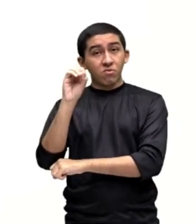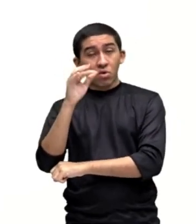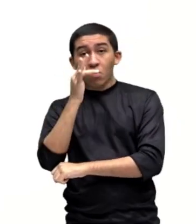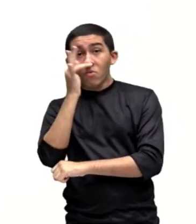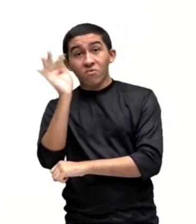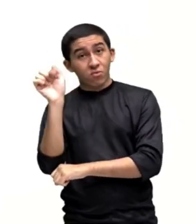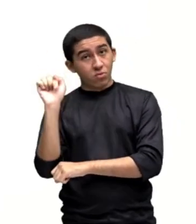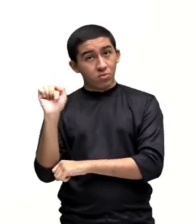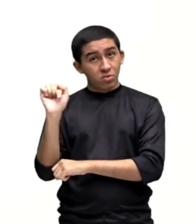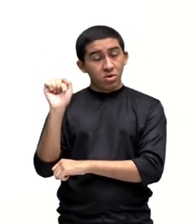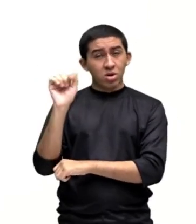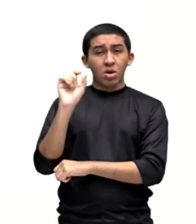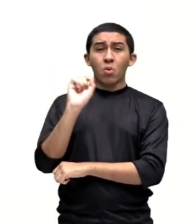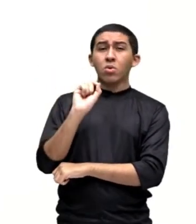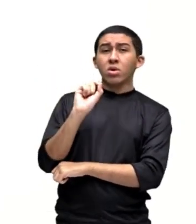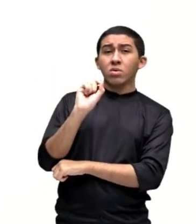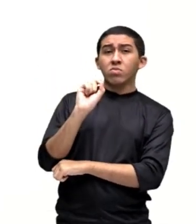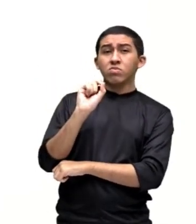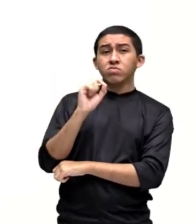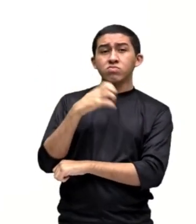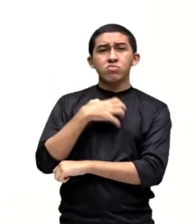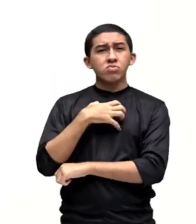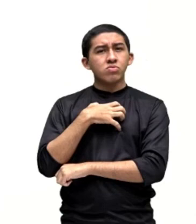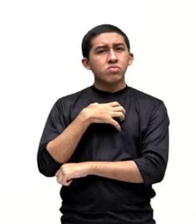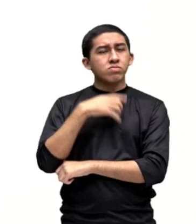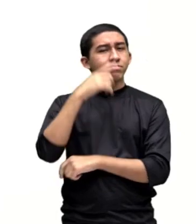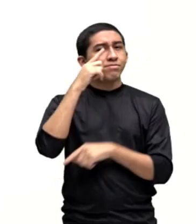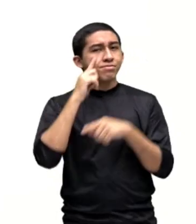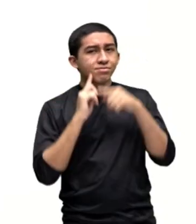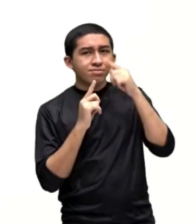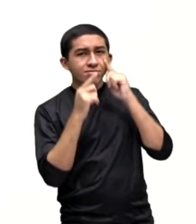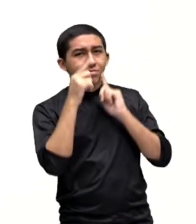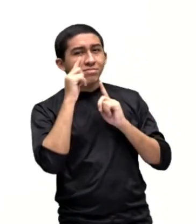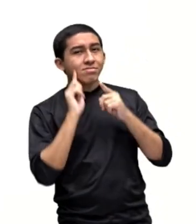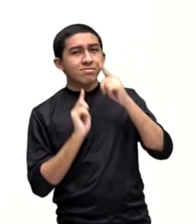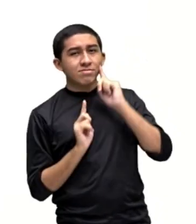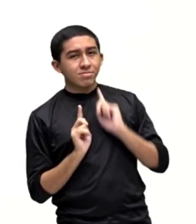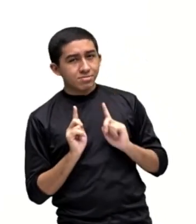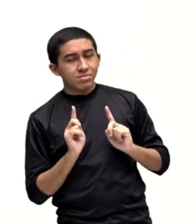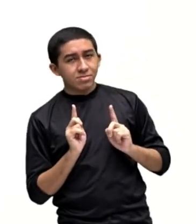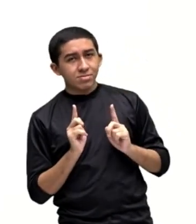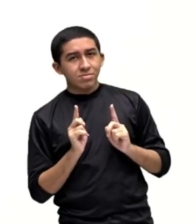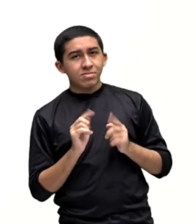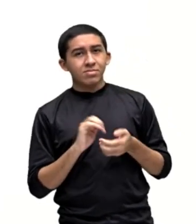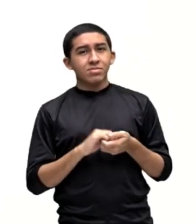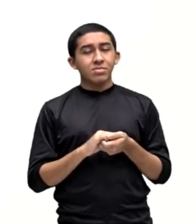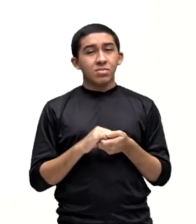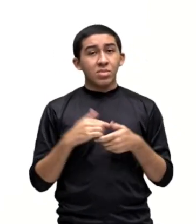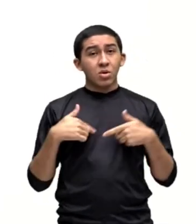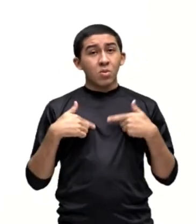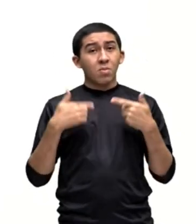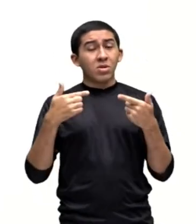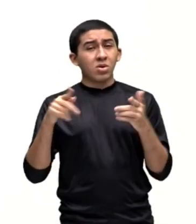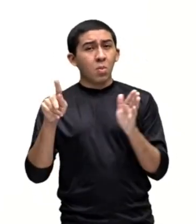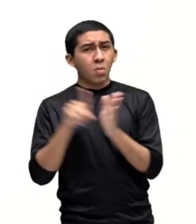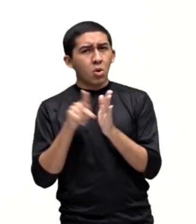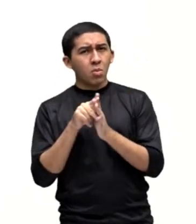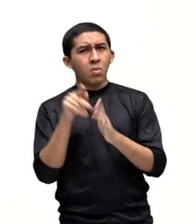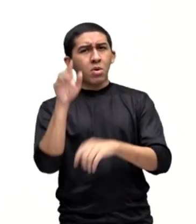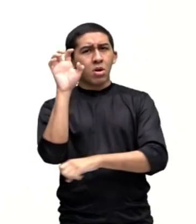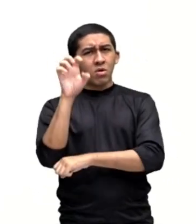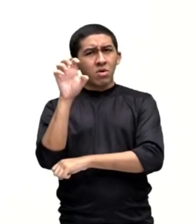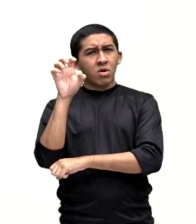faz? Ele chora. Chorar é uma ação própria de flores?